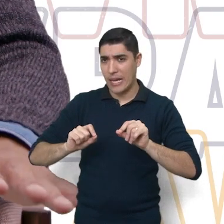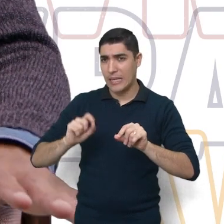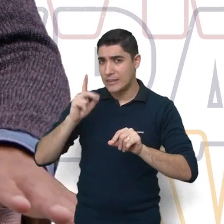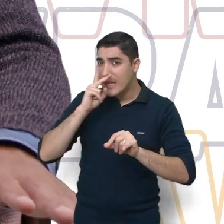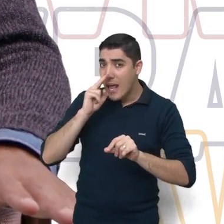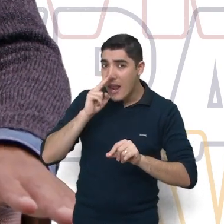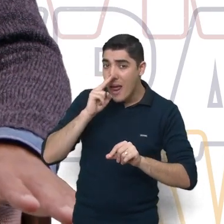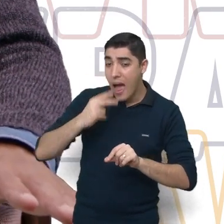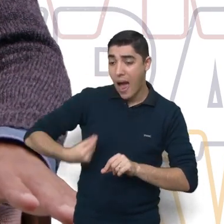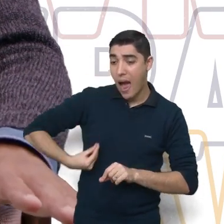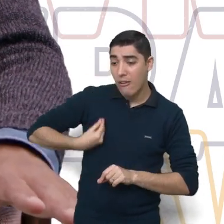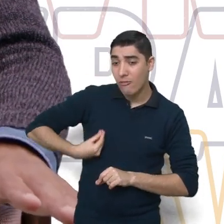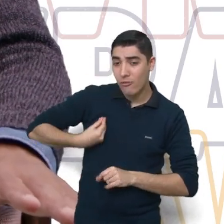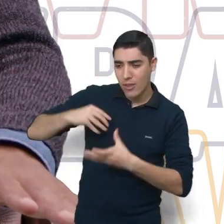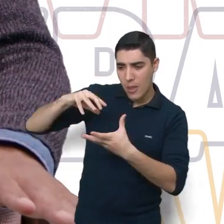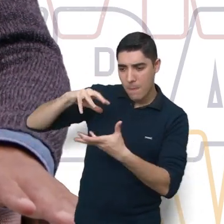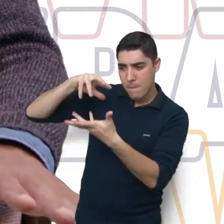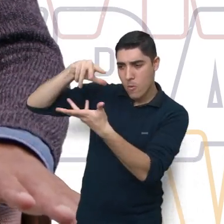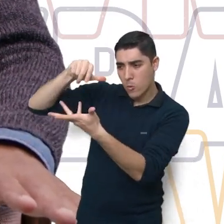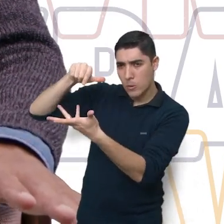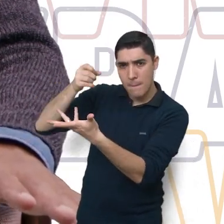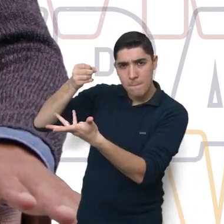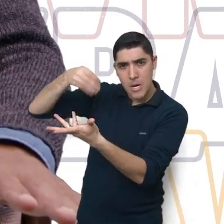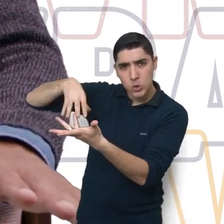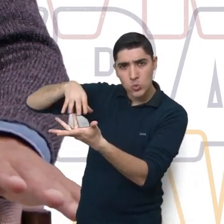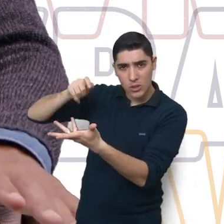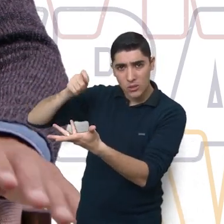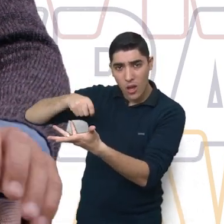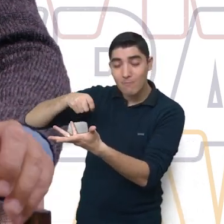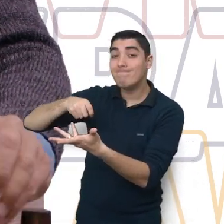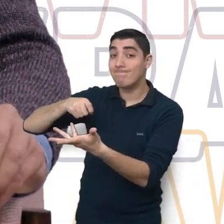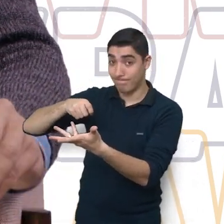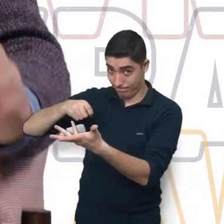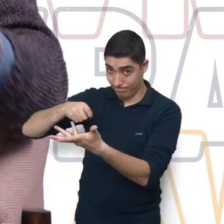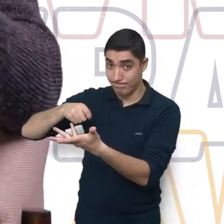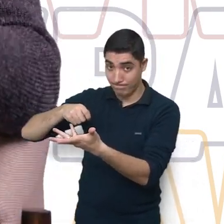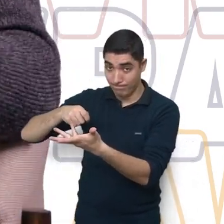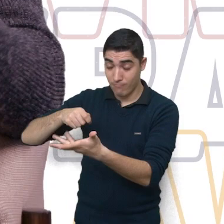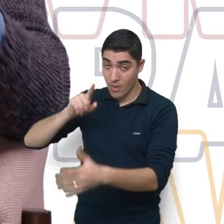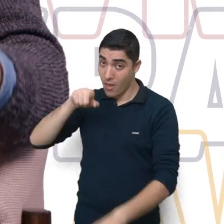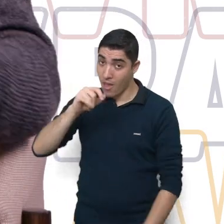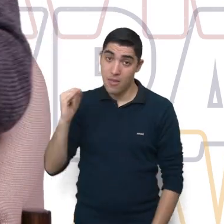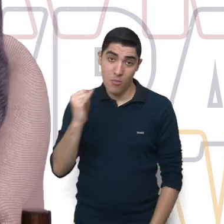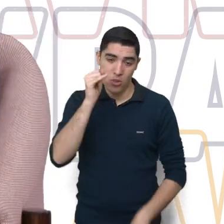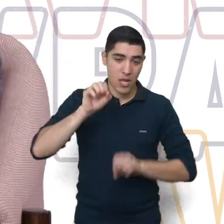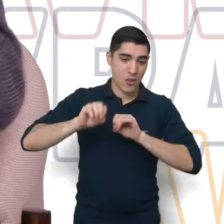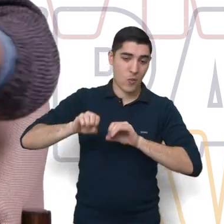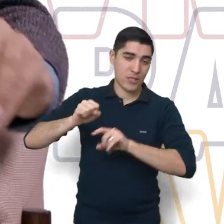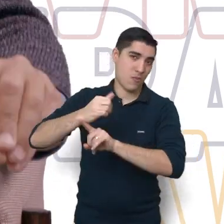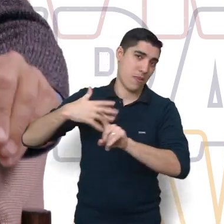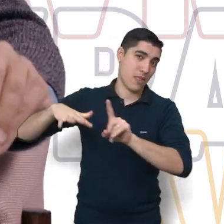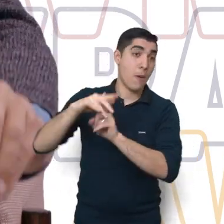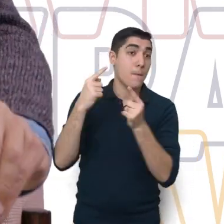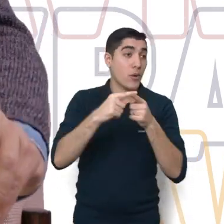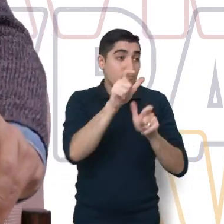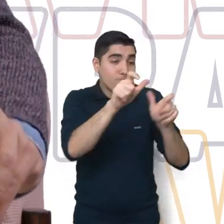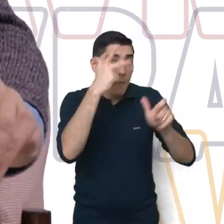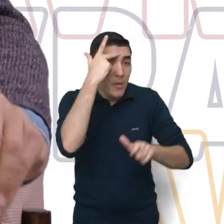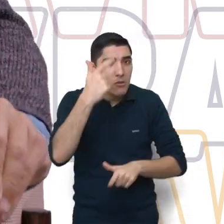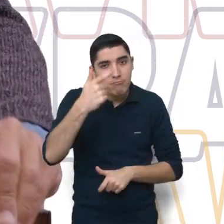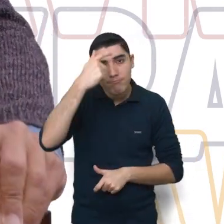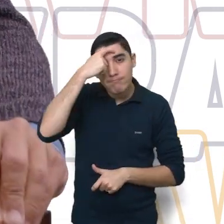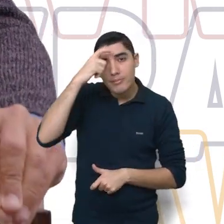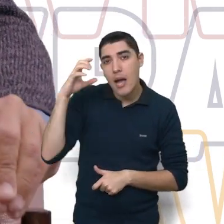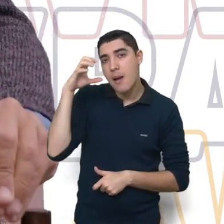vida no planeta né É então ela é extremamente importante então quando a gente pega uma criança